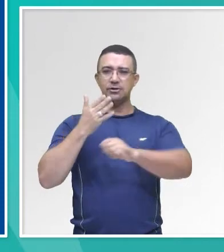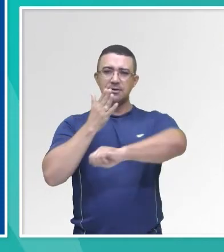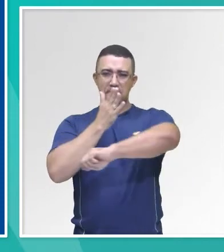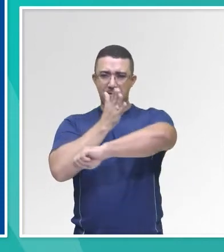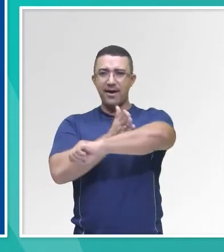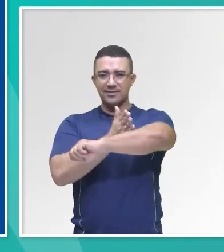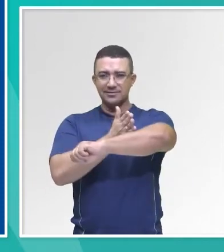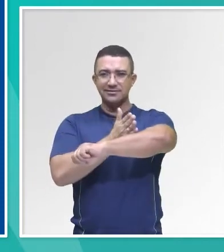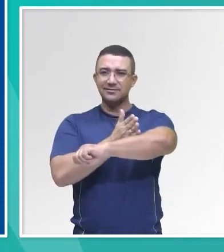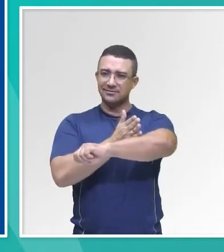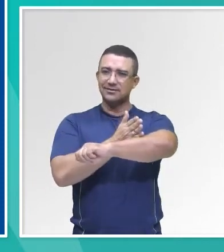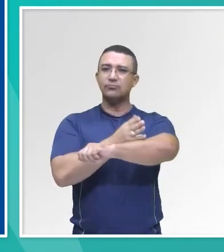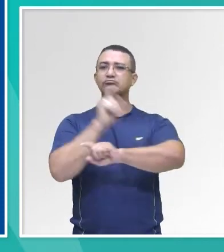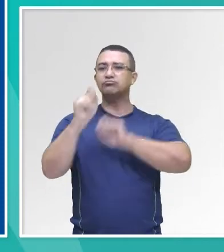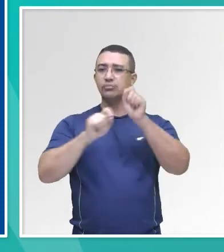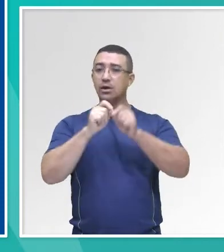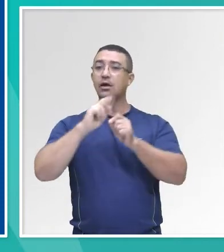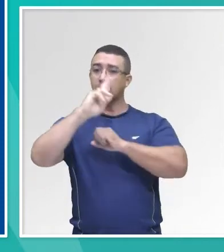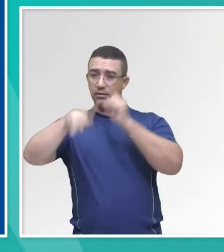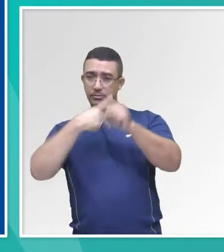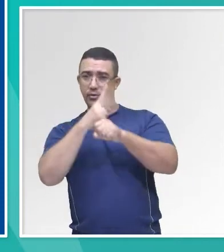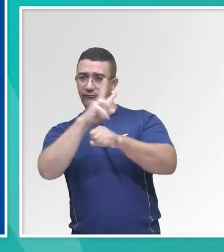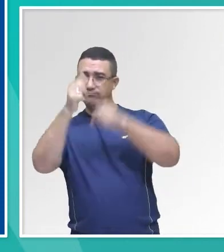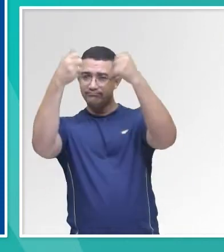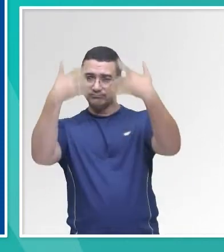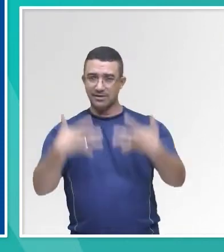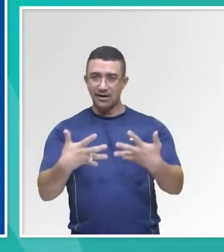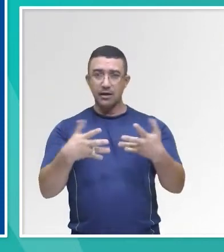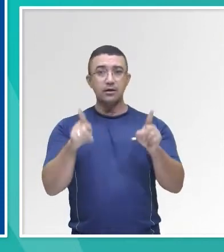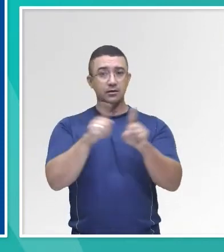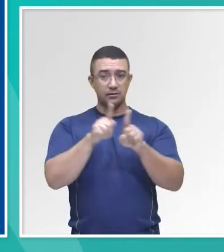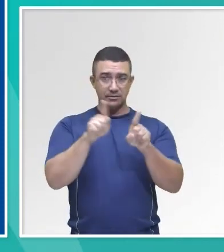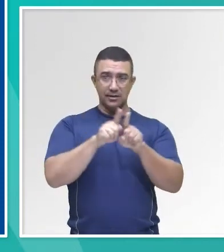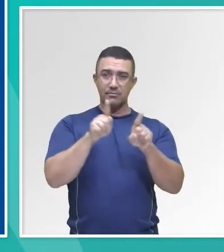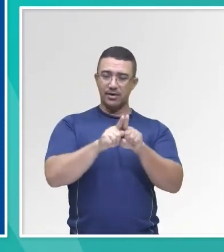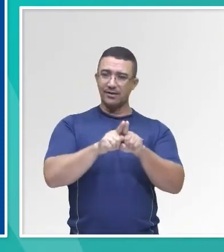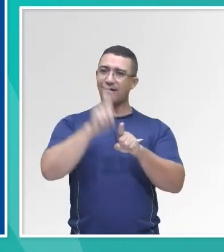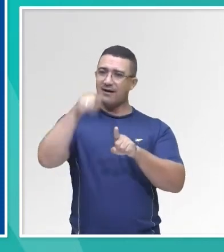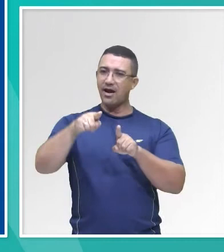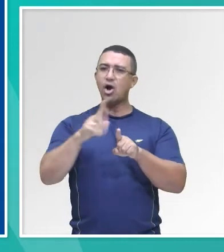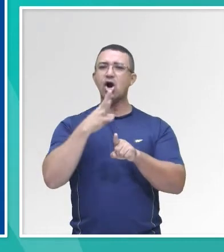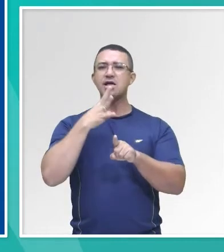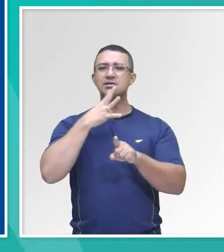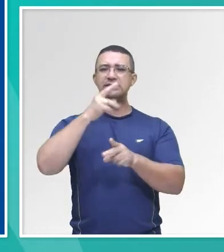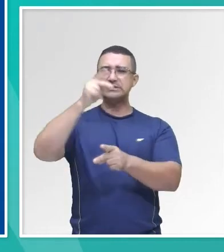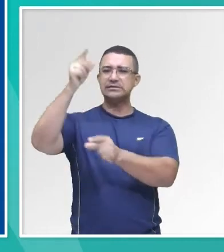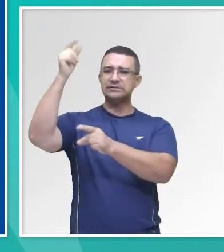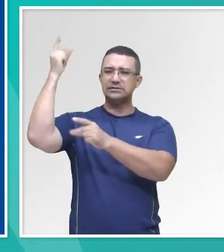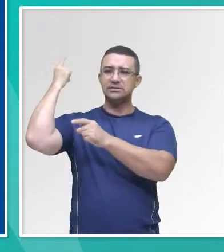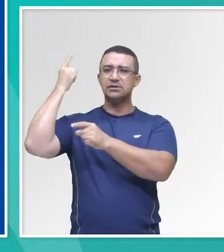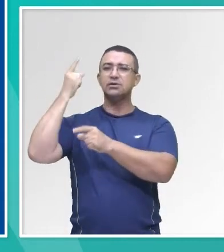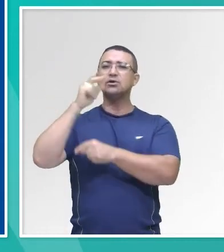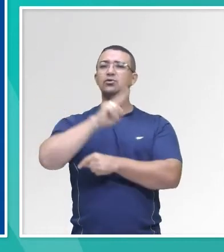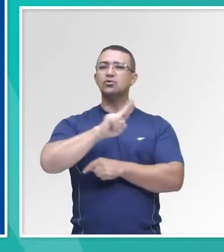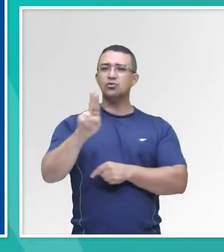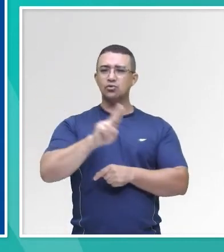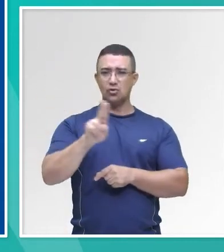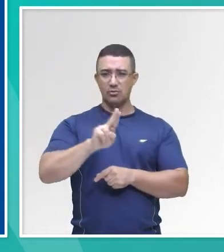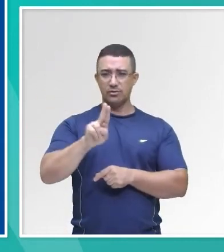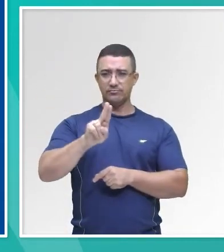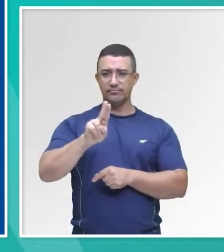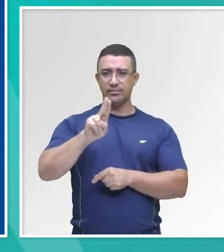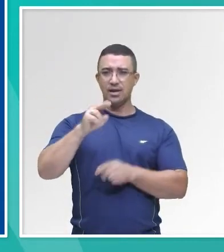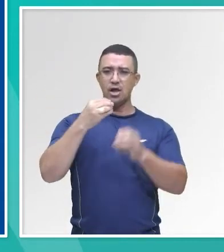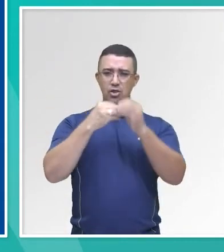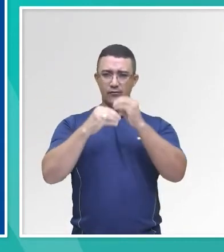vou comentar um pouco sobre isso aqui, ó. Que também eram conhecidos como novelas, romances ou canções. Com o passar do tempo,